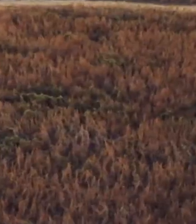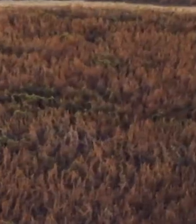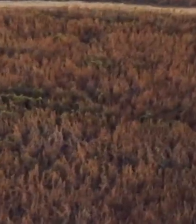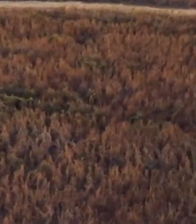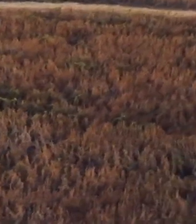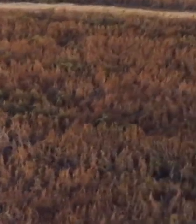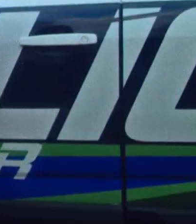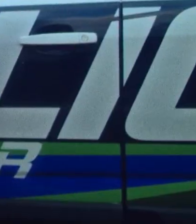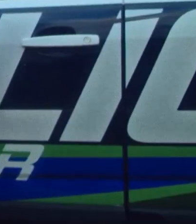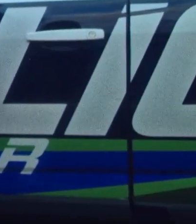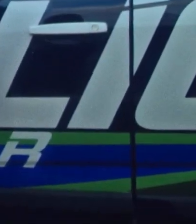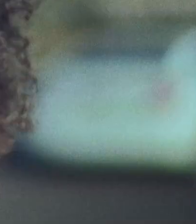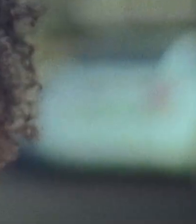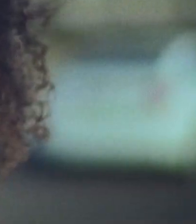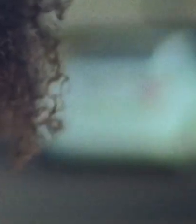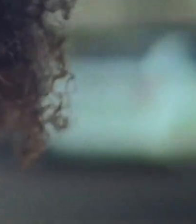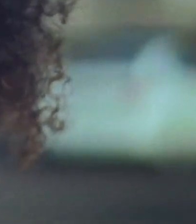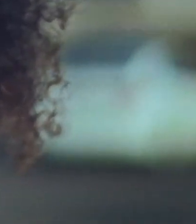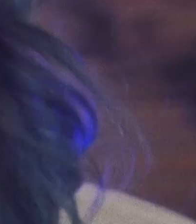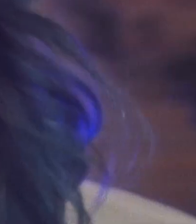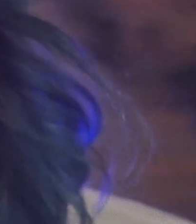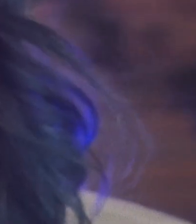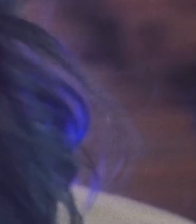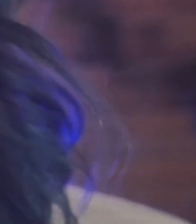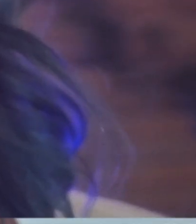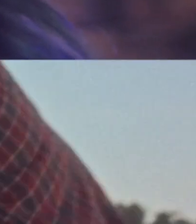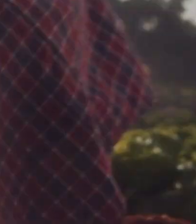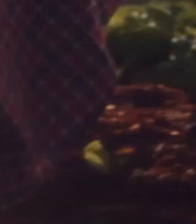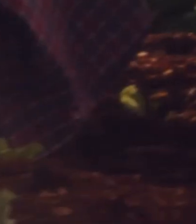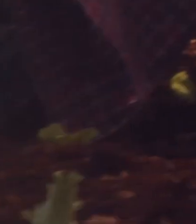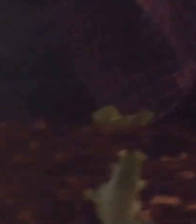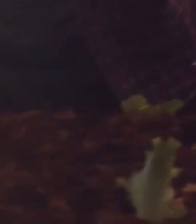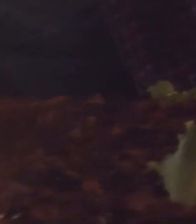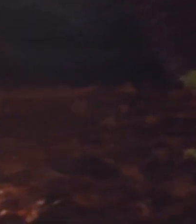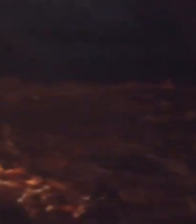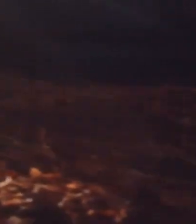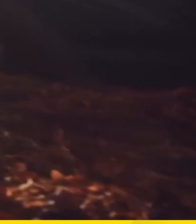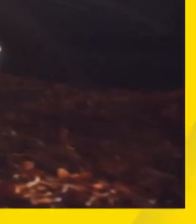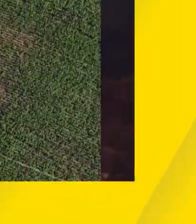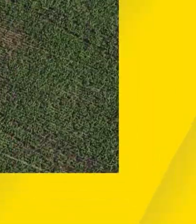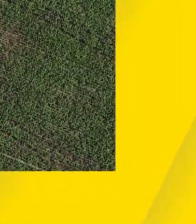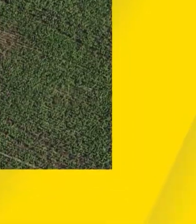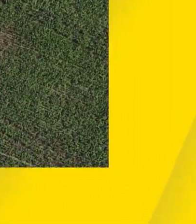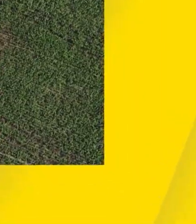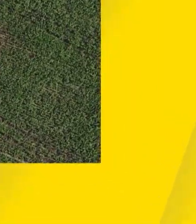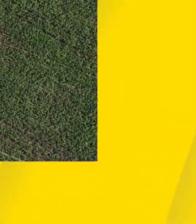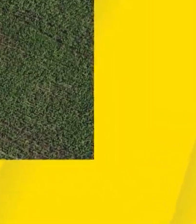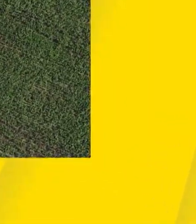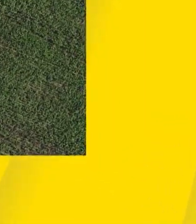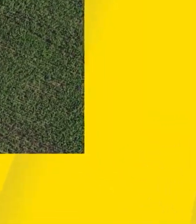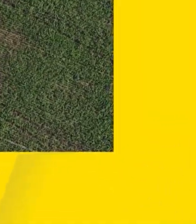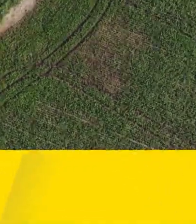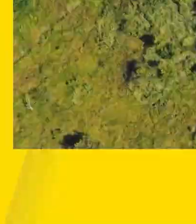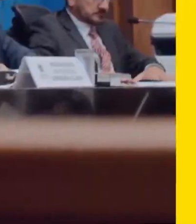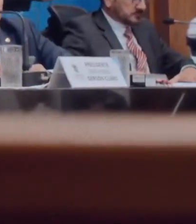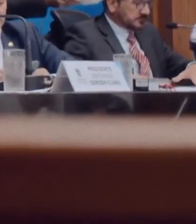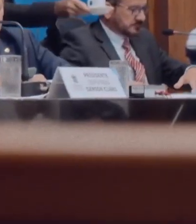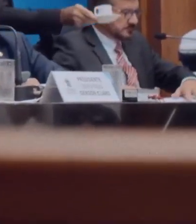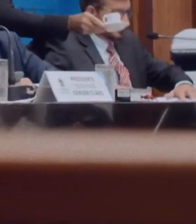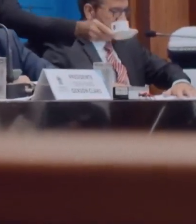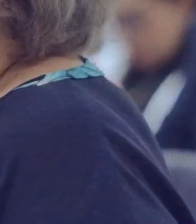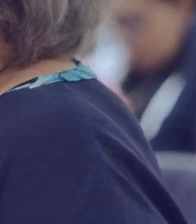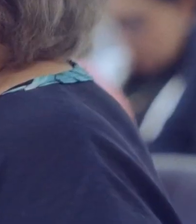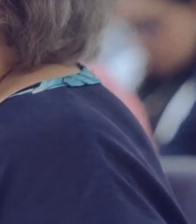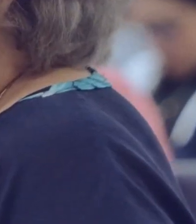infraestrutura, agronegócio, segurança, diversidade e inclusão, desenvolvimento e meio ambiente foram algumas